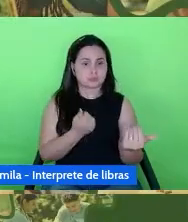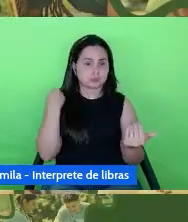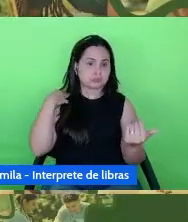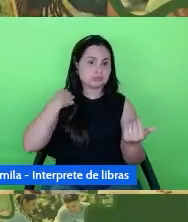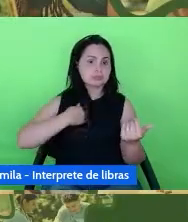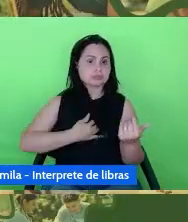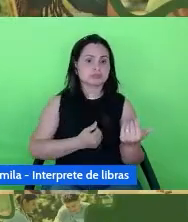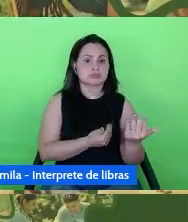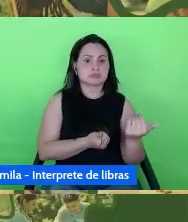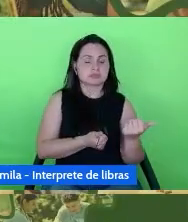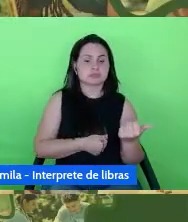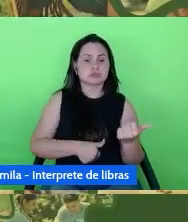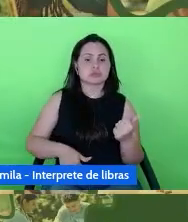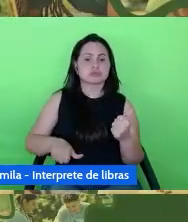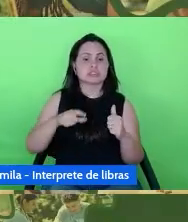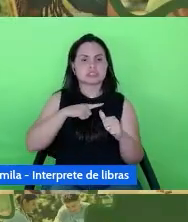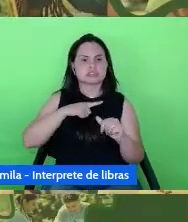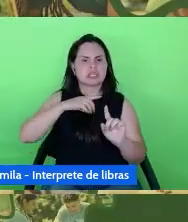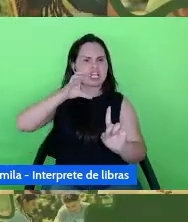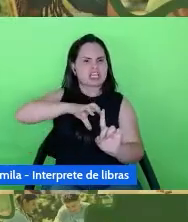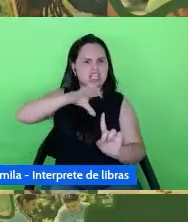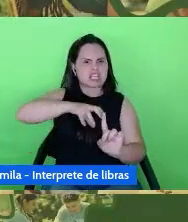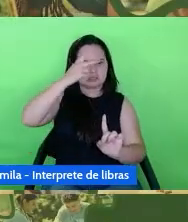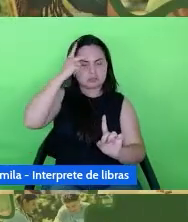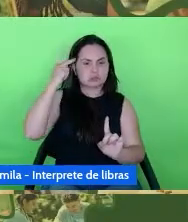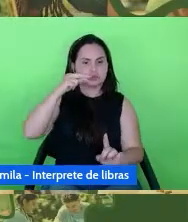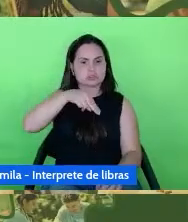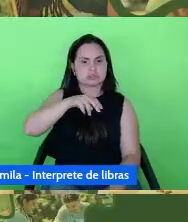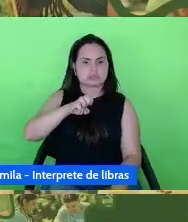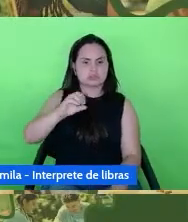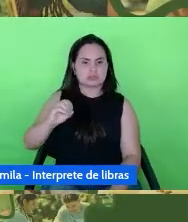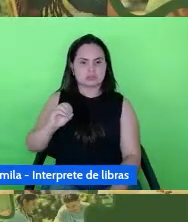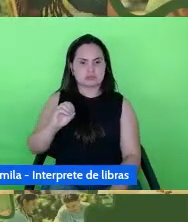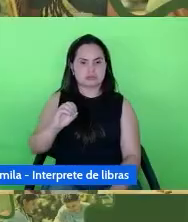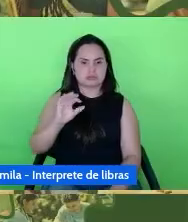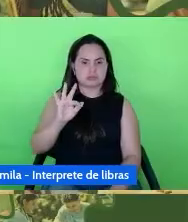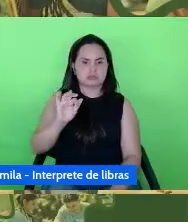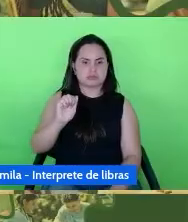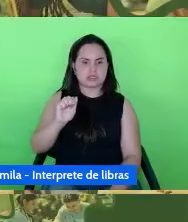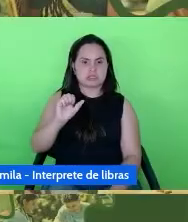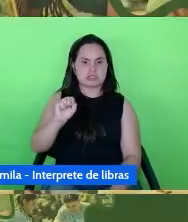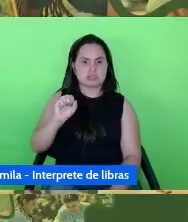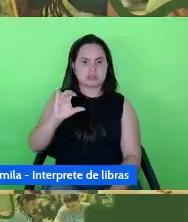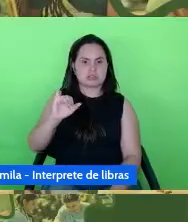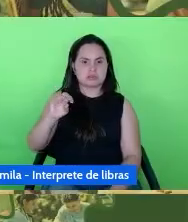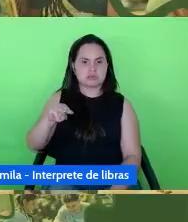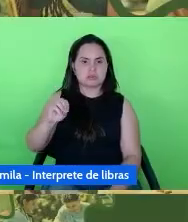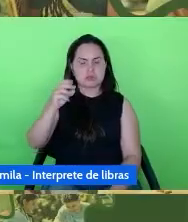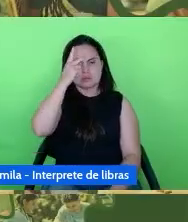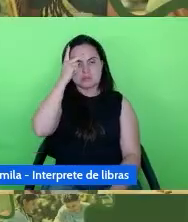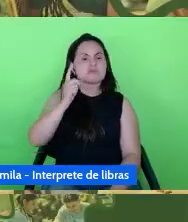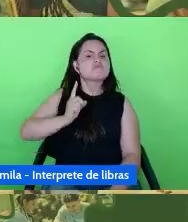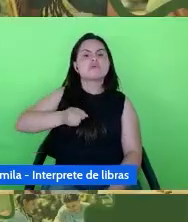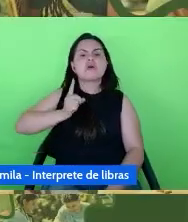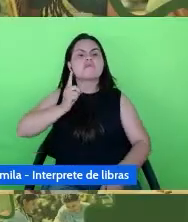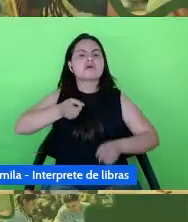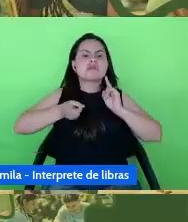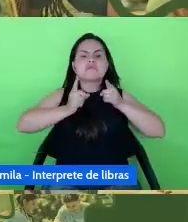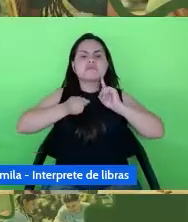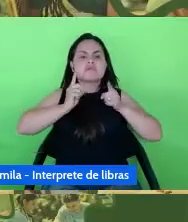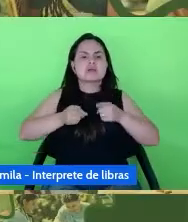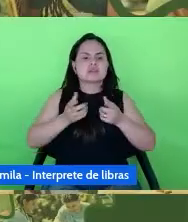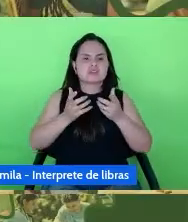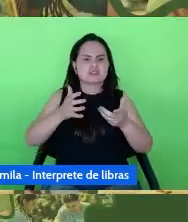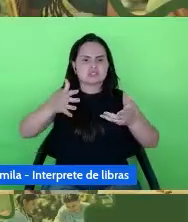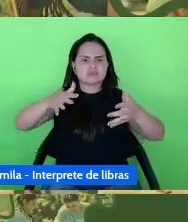controversa, atacada por pessoas ligadas ao neofascismo, pessoas autoritárias, pessoas que gostam de destruir as